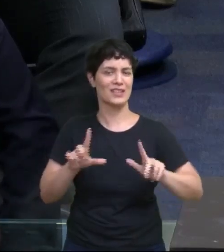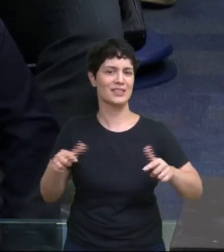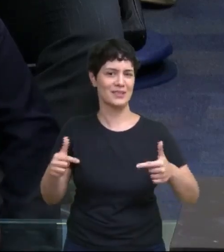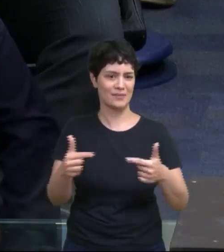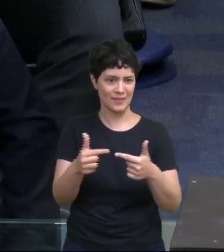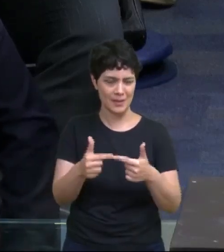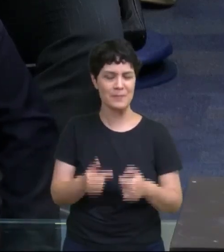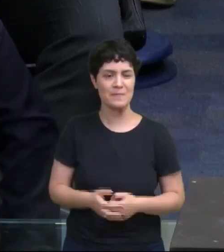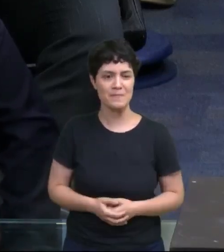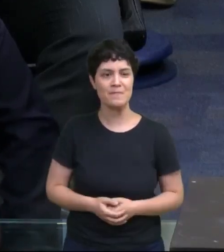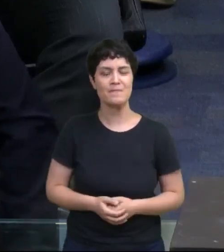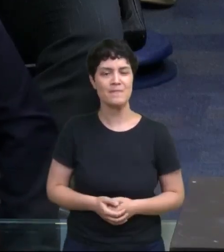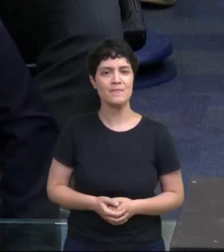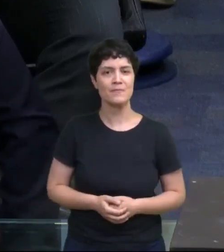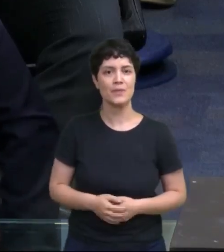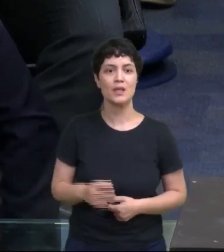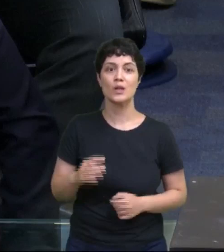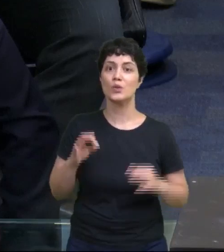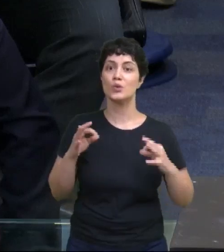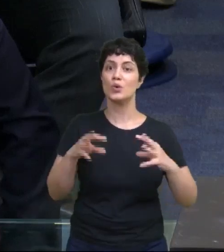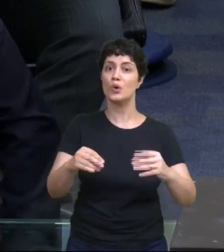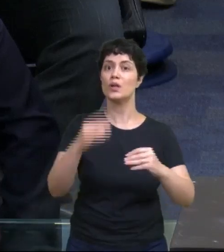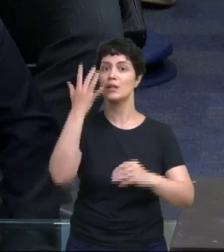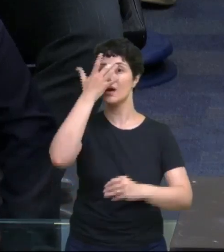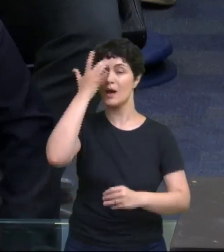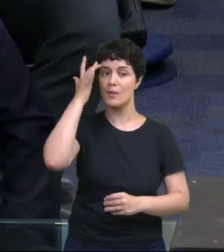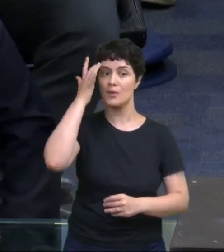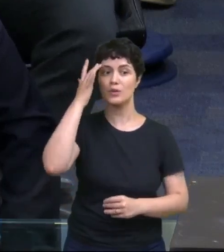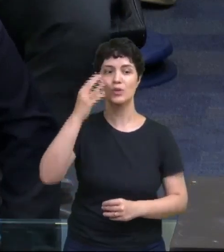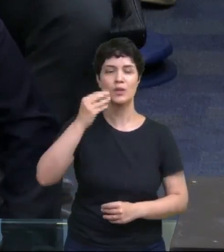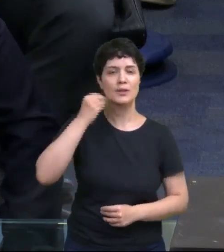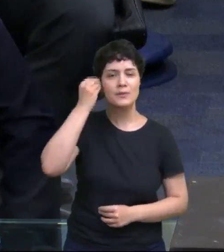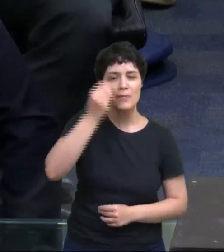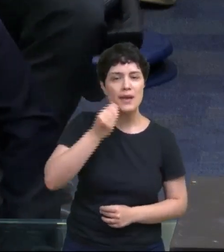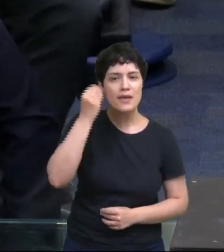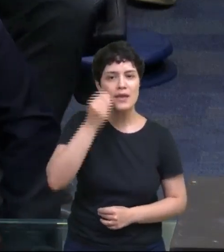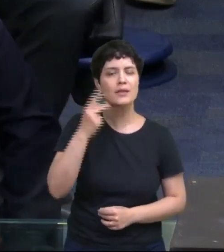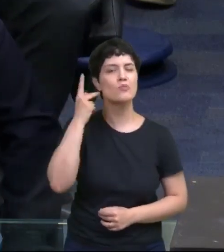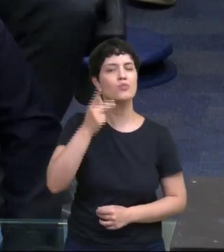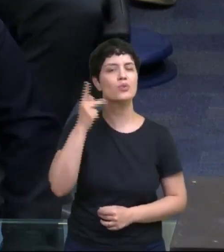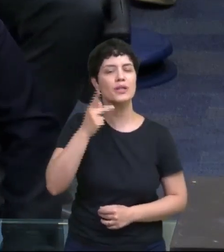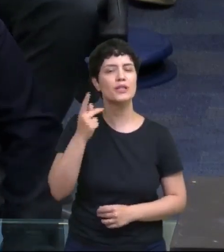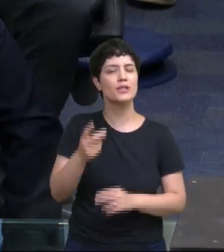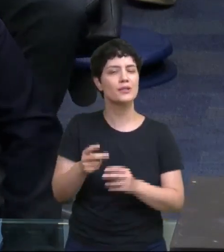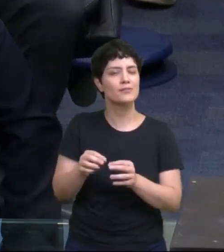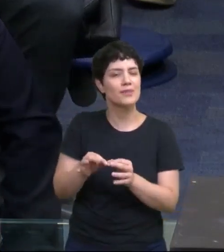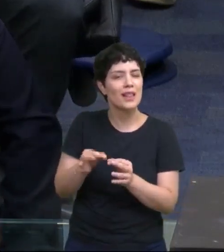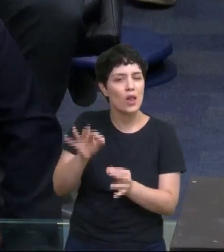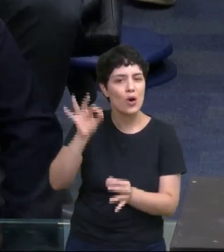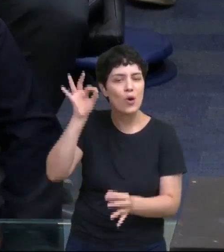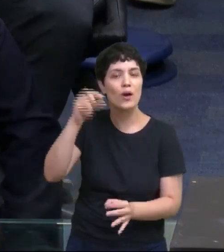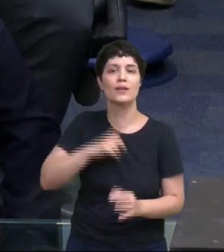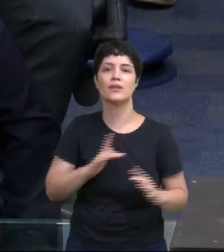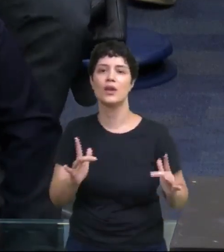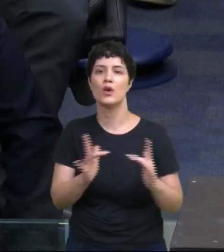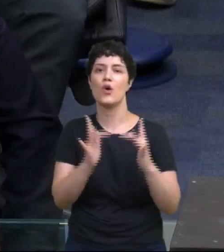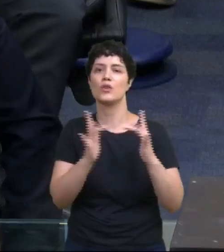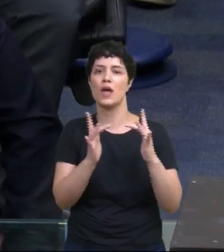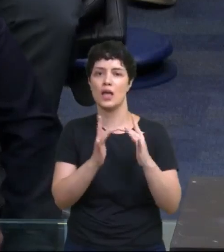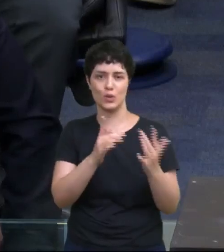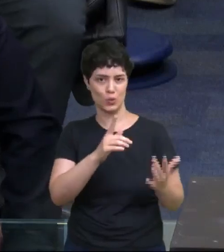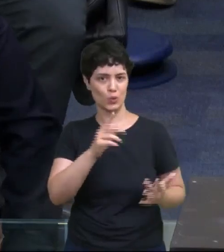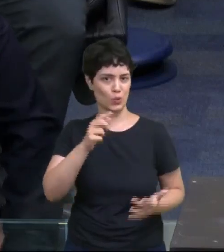todos que têm uma caminhada política de mais tempo têm histórias, tiveram convivência com Roberto Requião, que foi governador desse